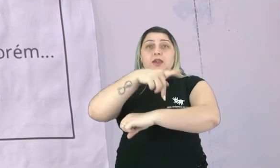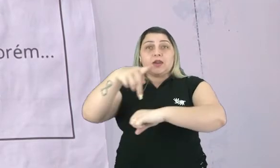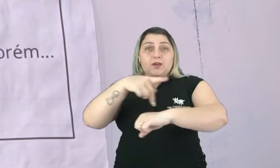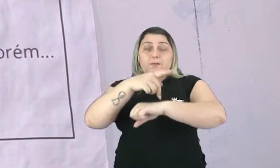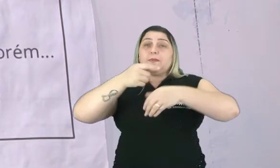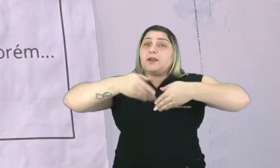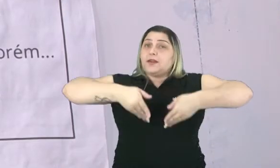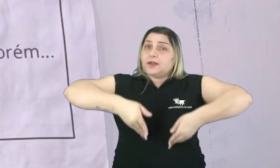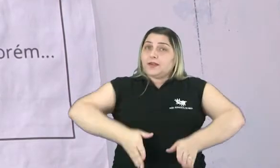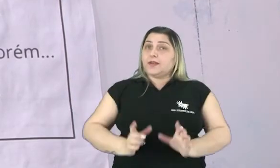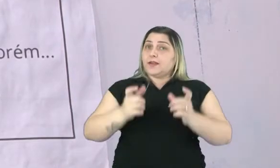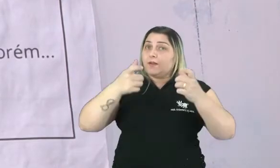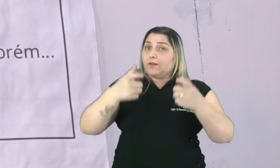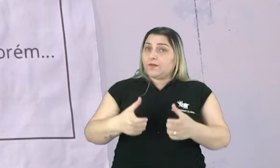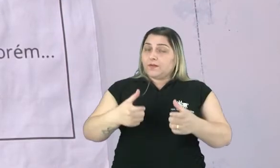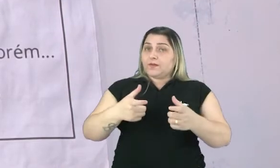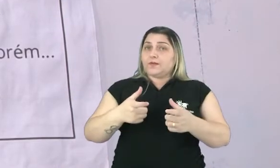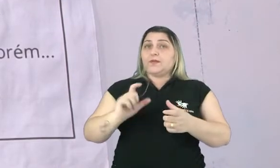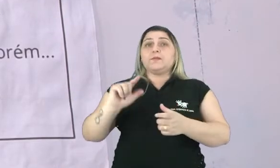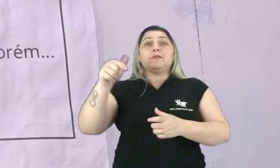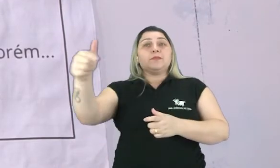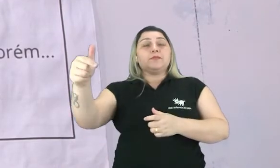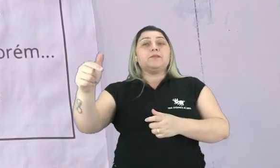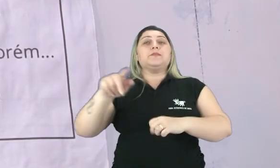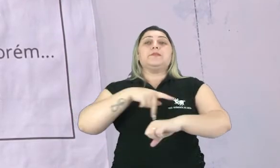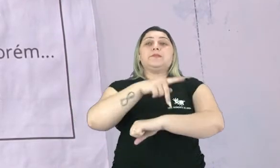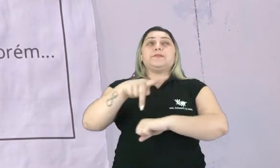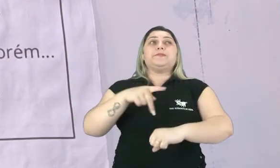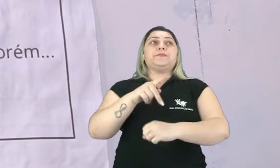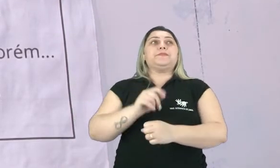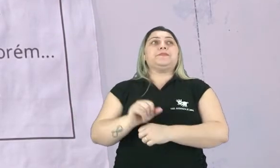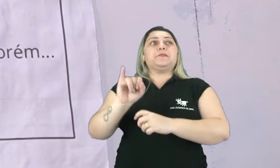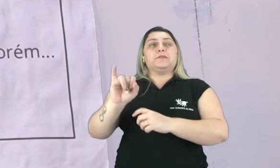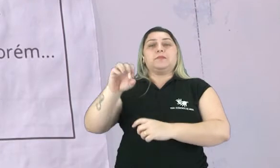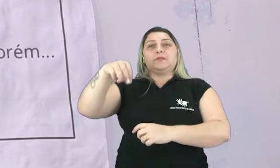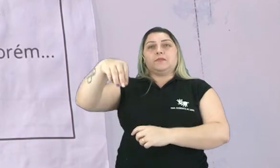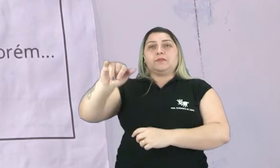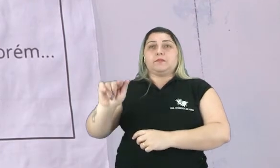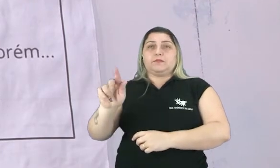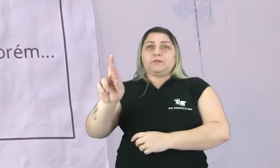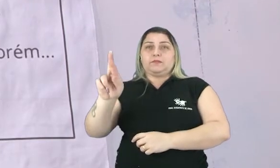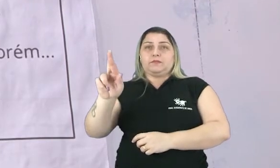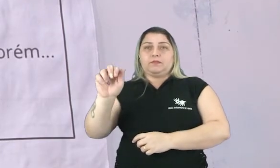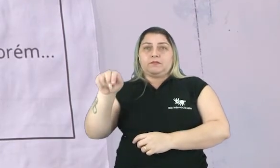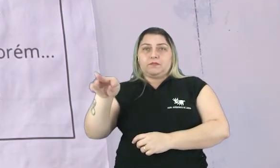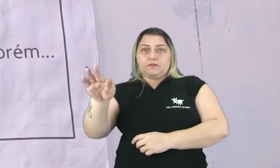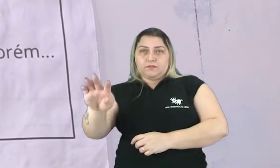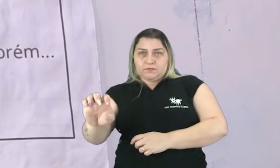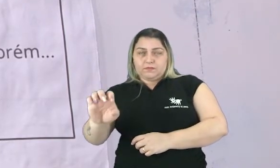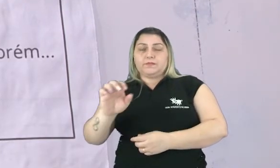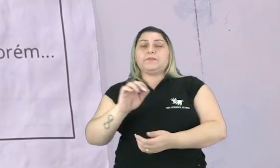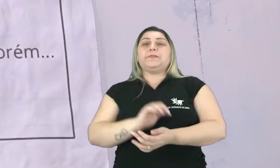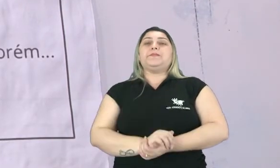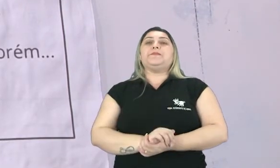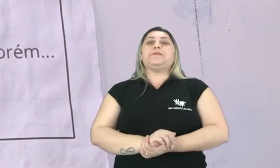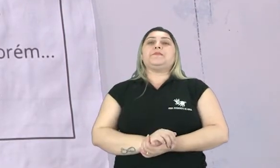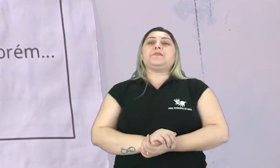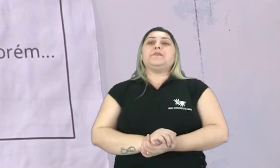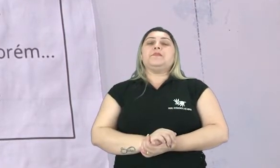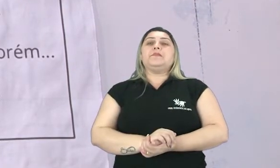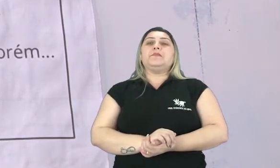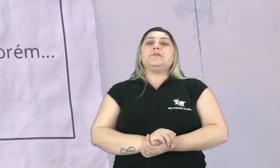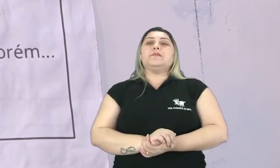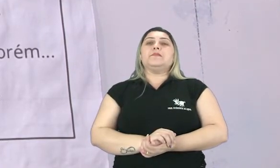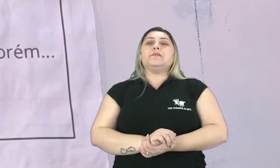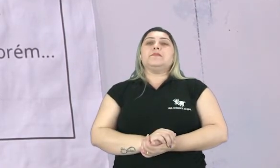ao seu país para ir até outro. E imigrante é quando ele é